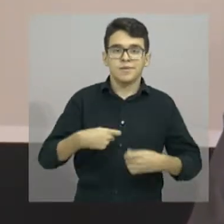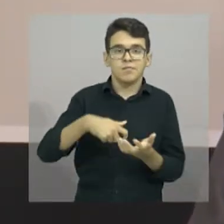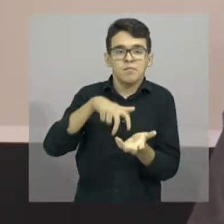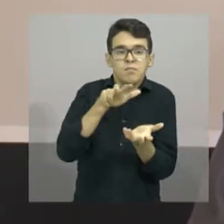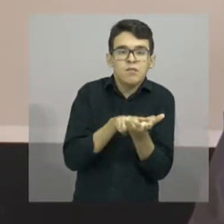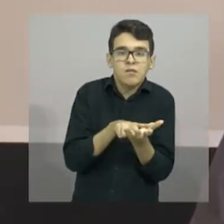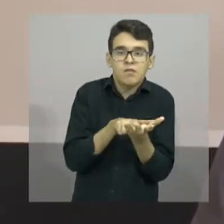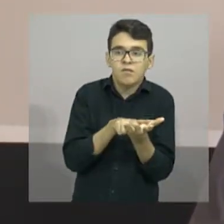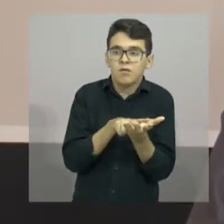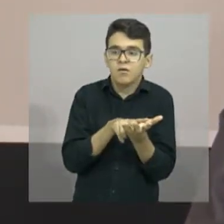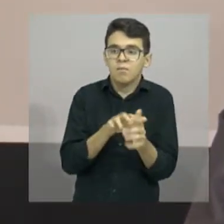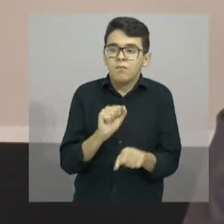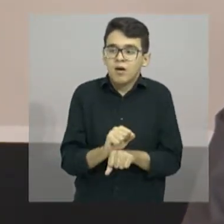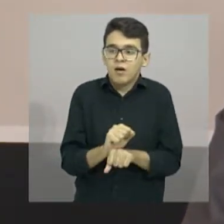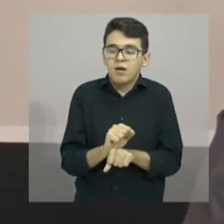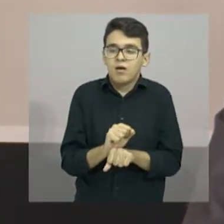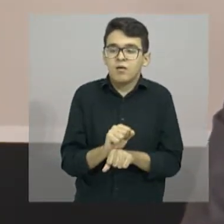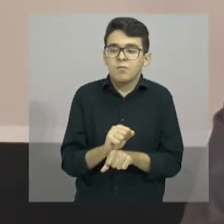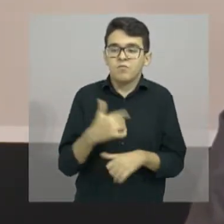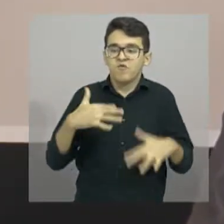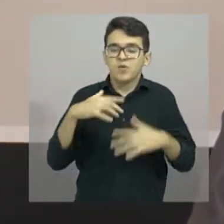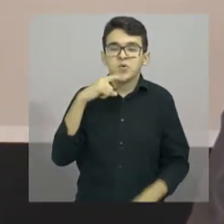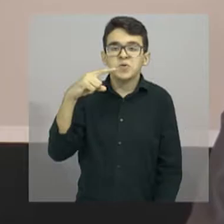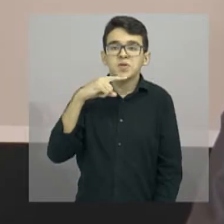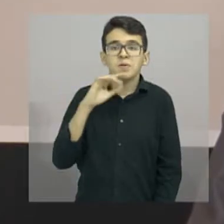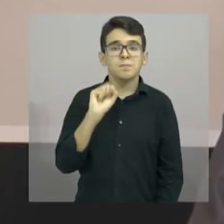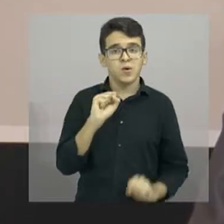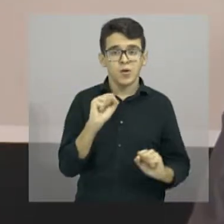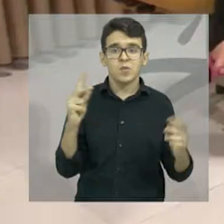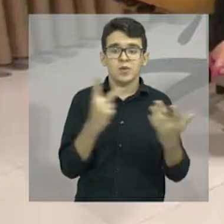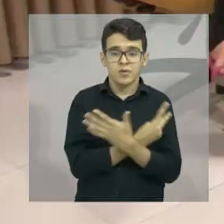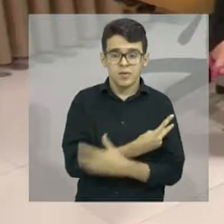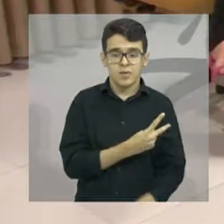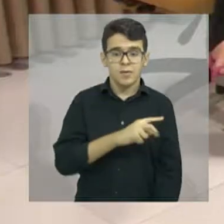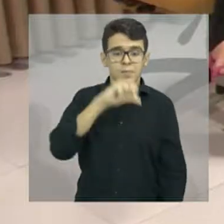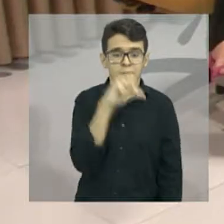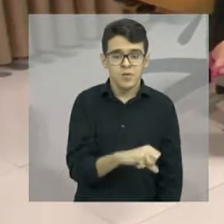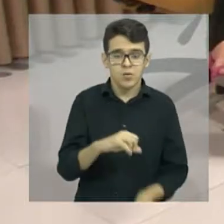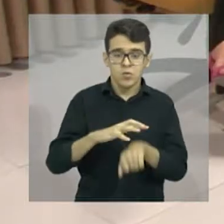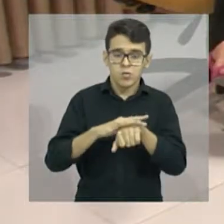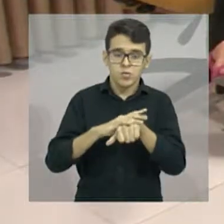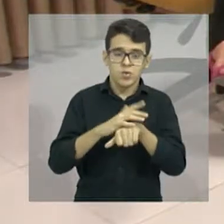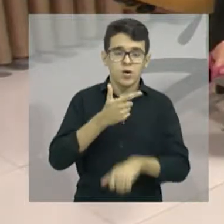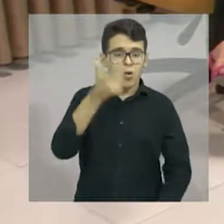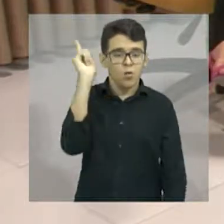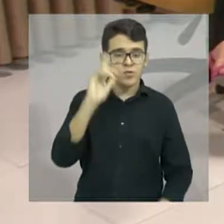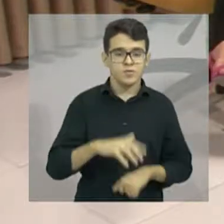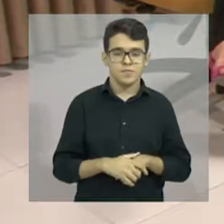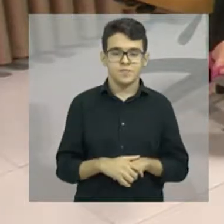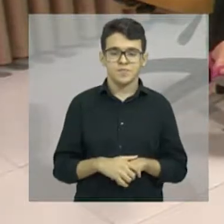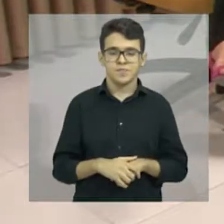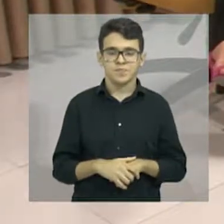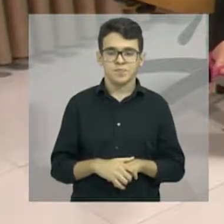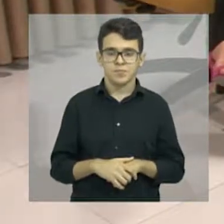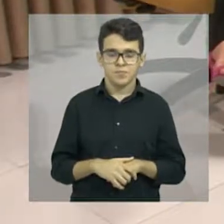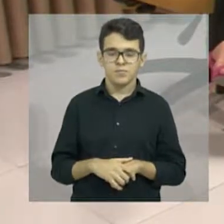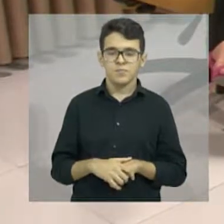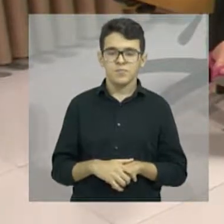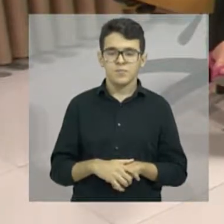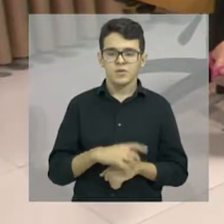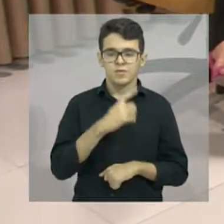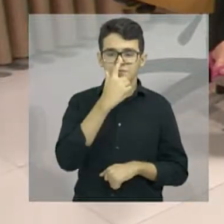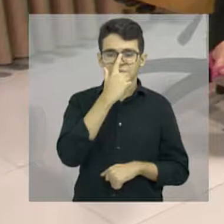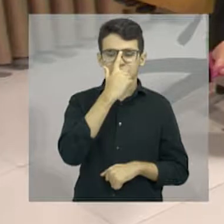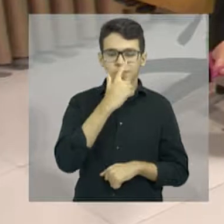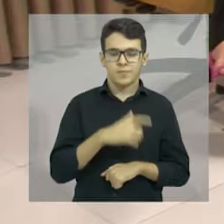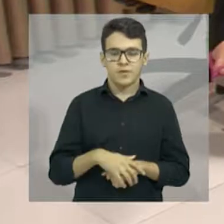vai, por exemplo, para um hospital, que alguém fica no leito muito tempo, normalmente você tem problema respiratório, você pode ter problema na pele,